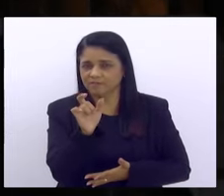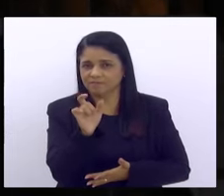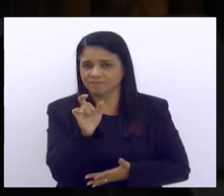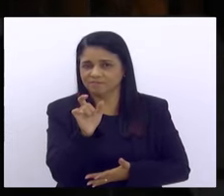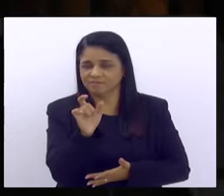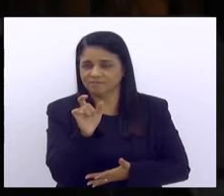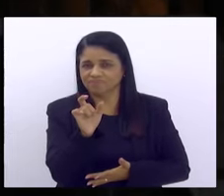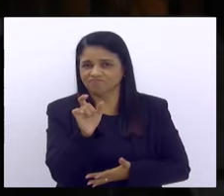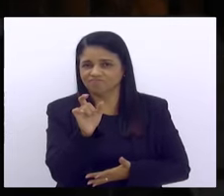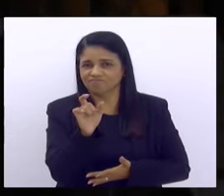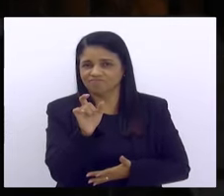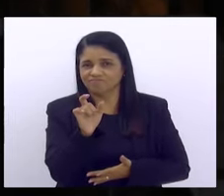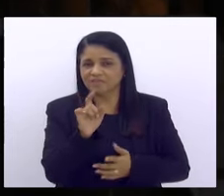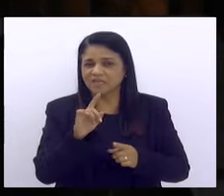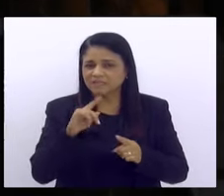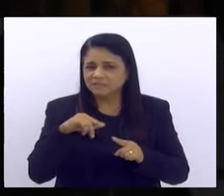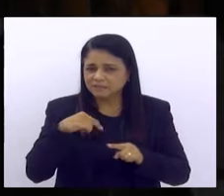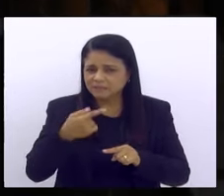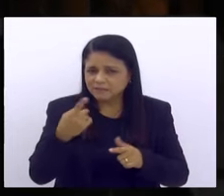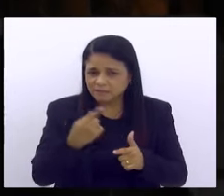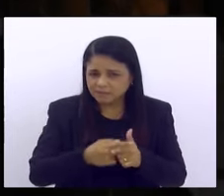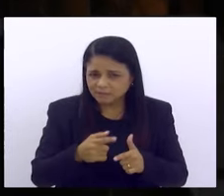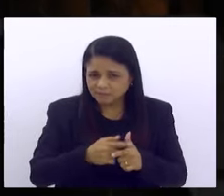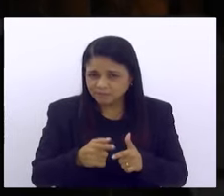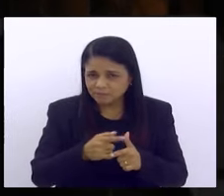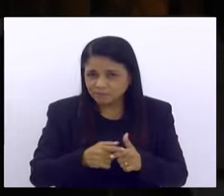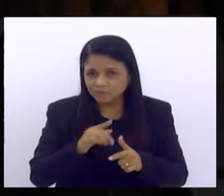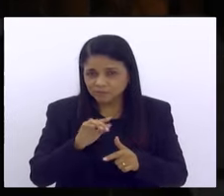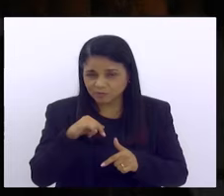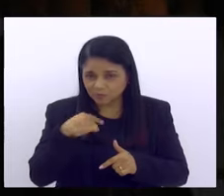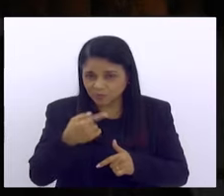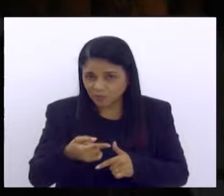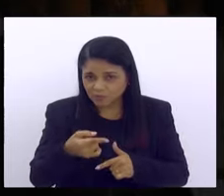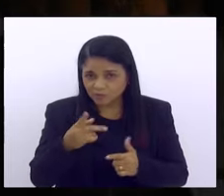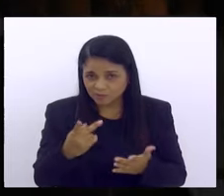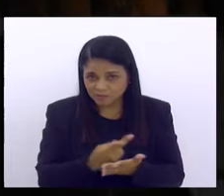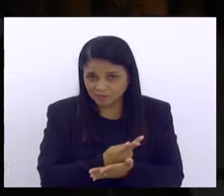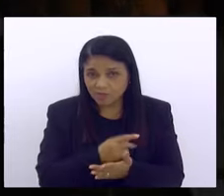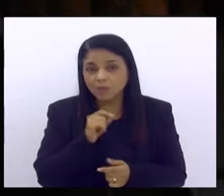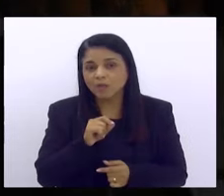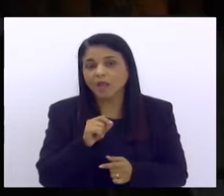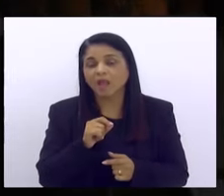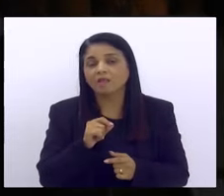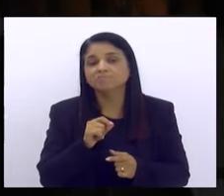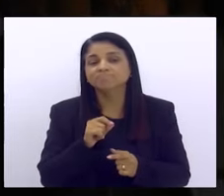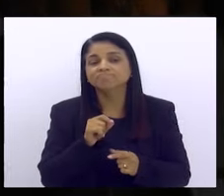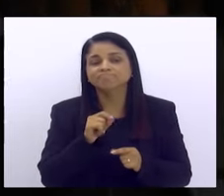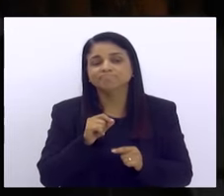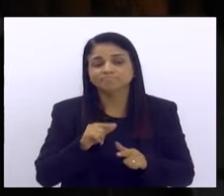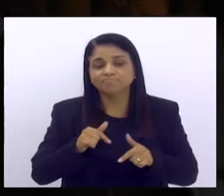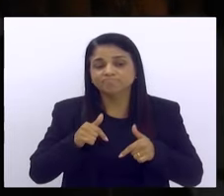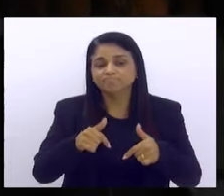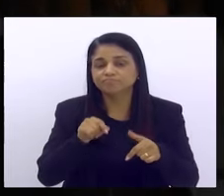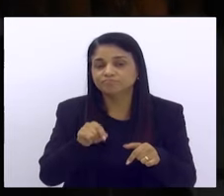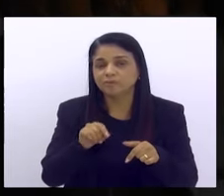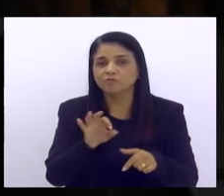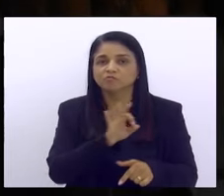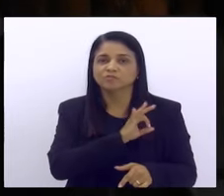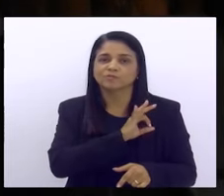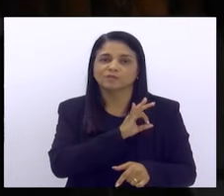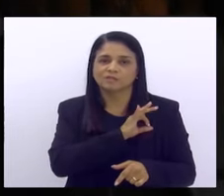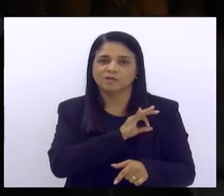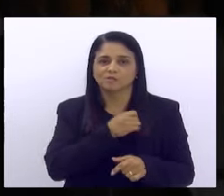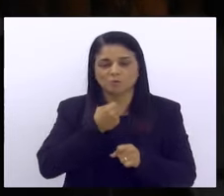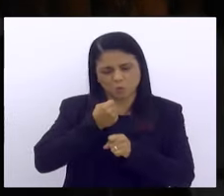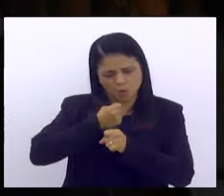que o caldo entorna, quem limpa a cagada são os policiais que estão na ponta. Então fica aqui mais uma vez o meu repúdio